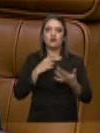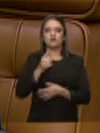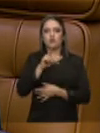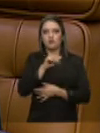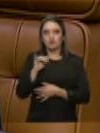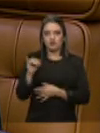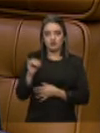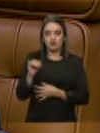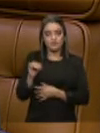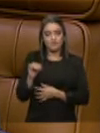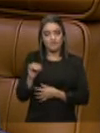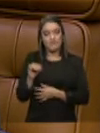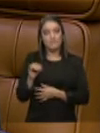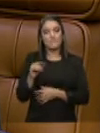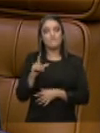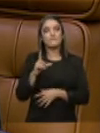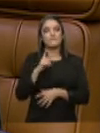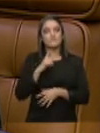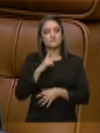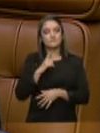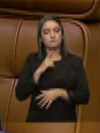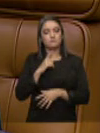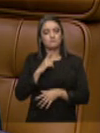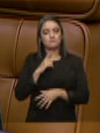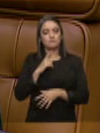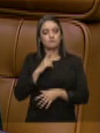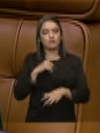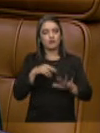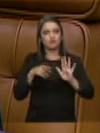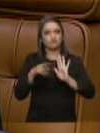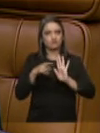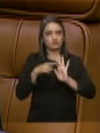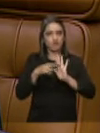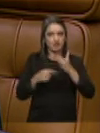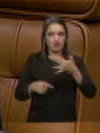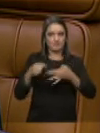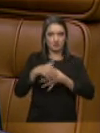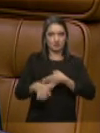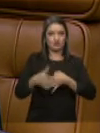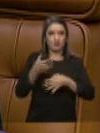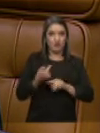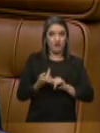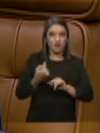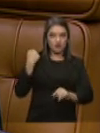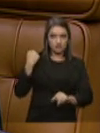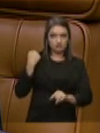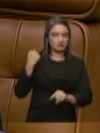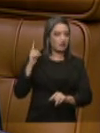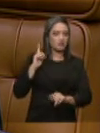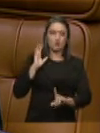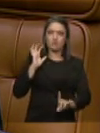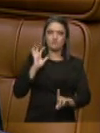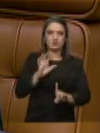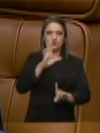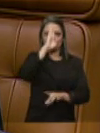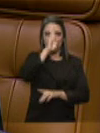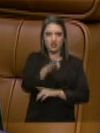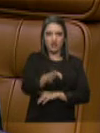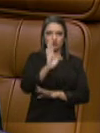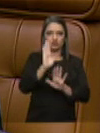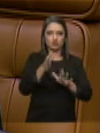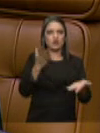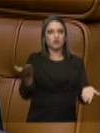constitucionalidade, anteriores à instituição do regime de repercussão geral, não impactam automaticamente a coisa